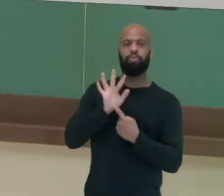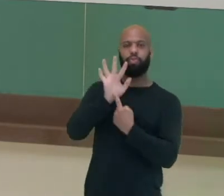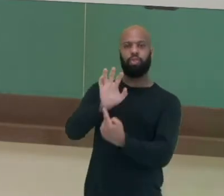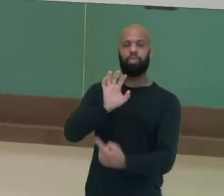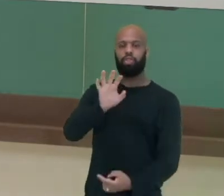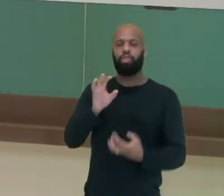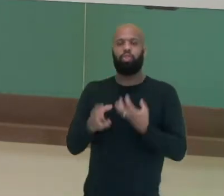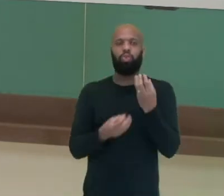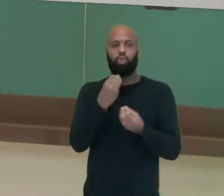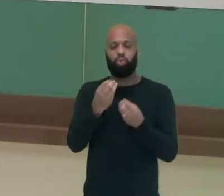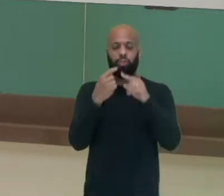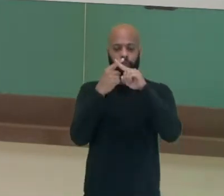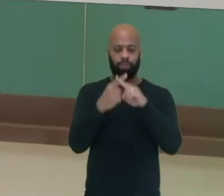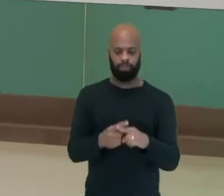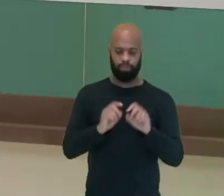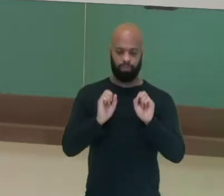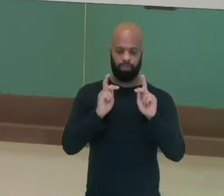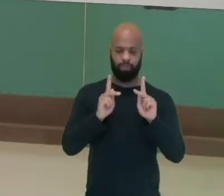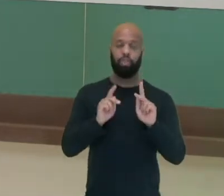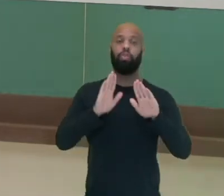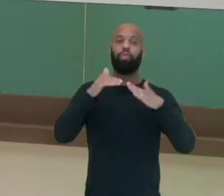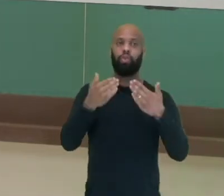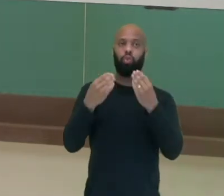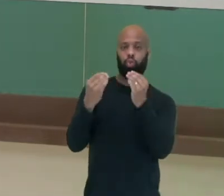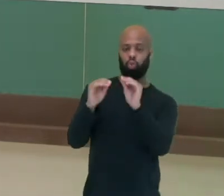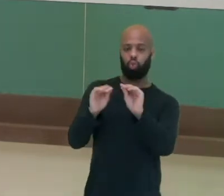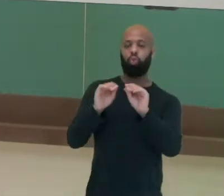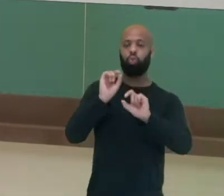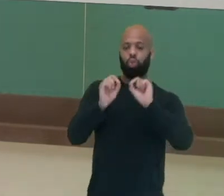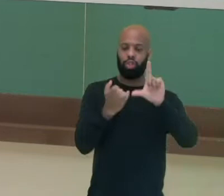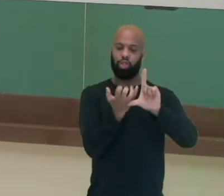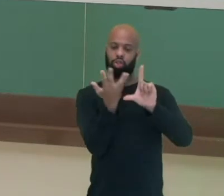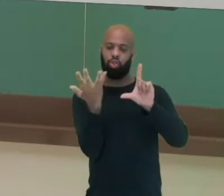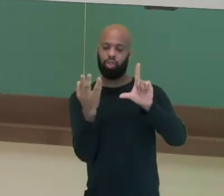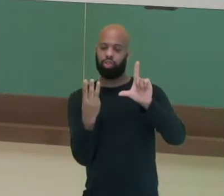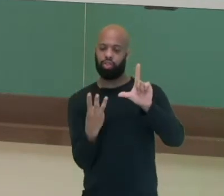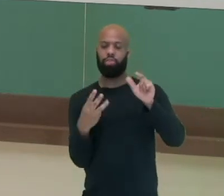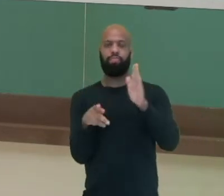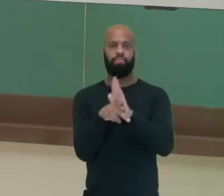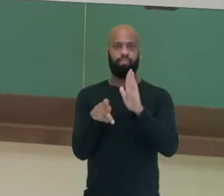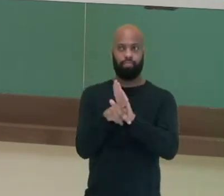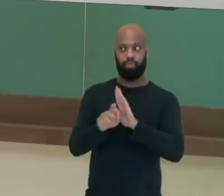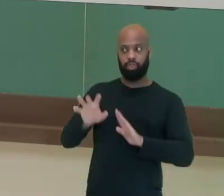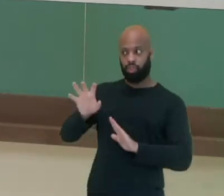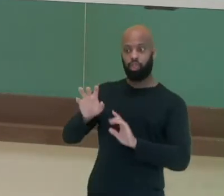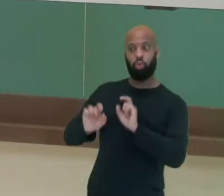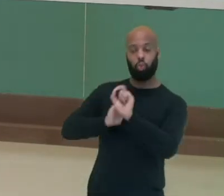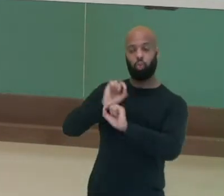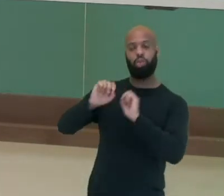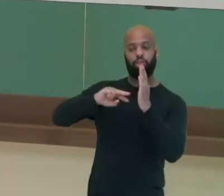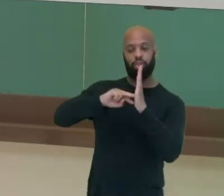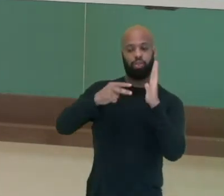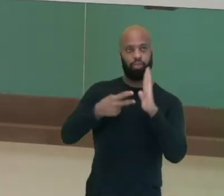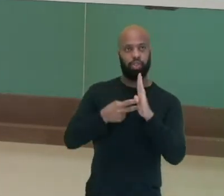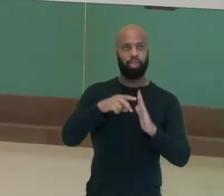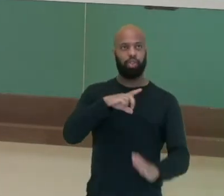expressá-lo como uma multiplicação. Então, eu coloco log de 3 em evidência e eu digo que